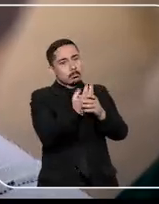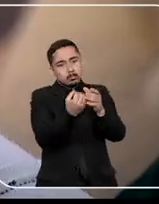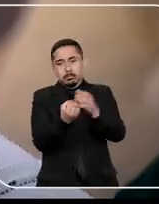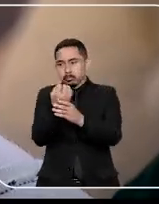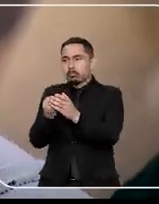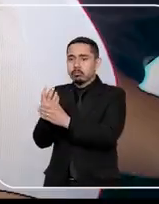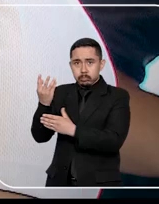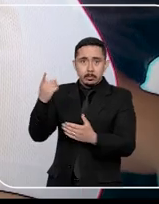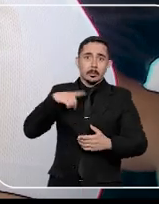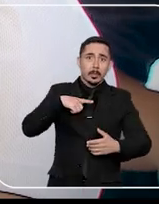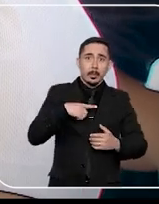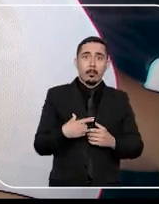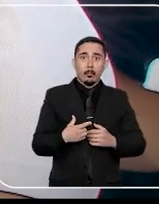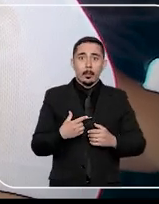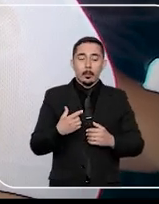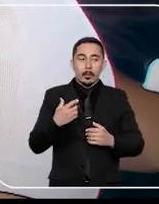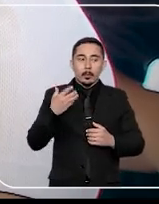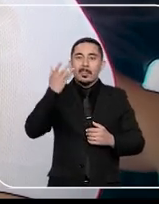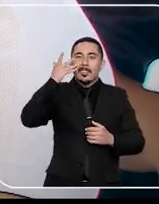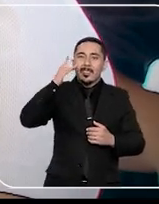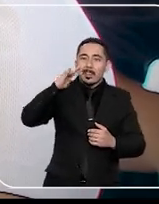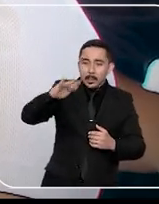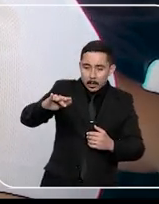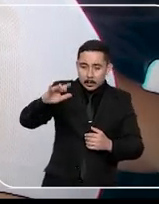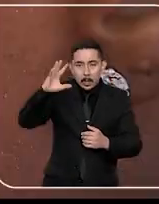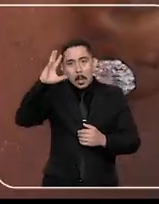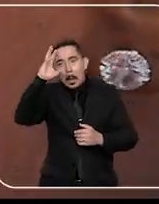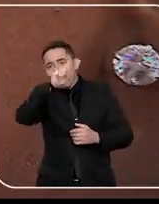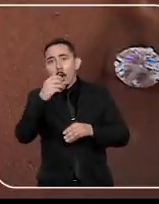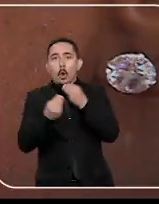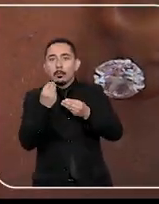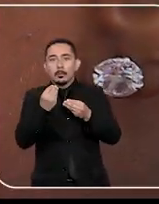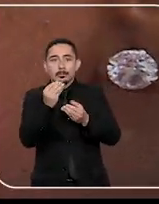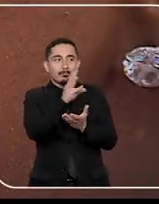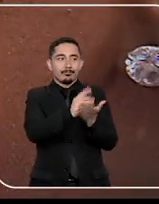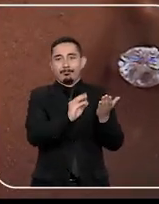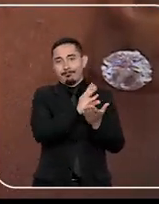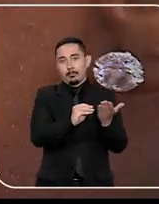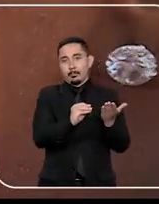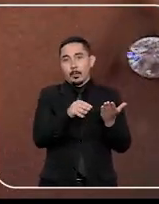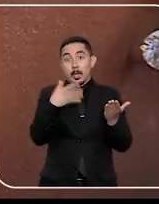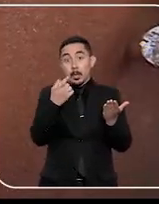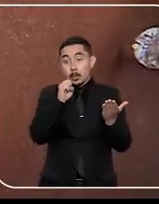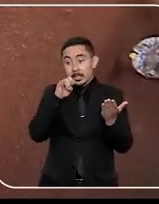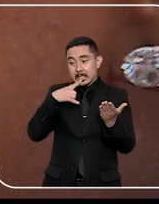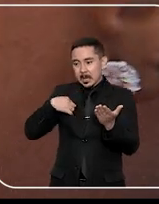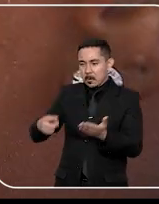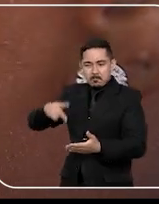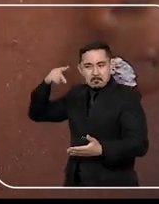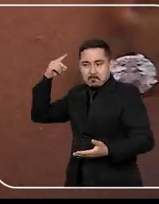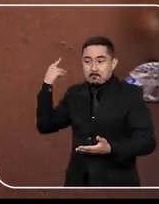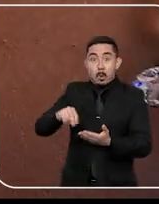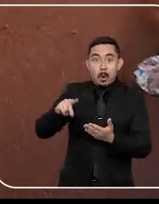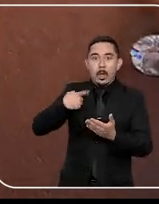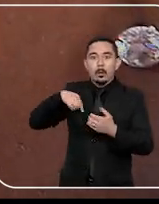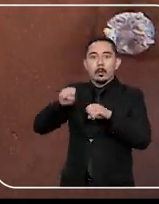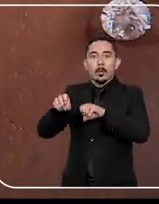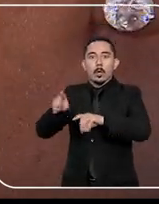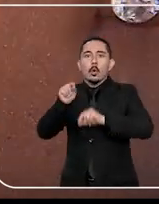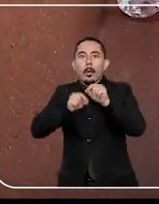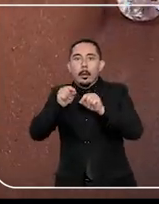em geração. As crianças aprendem copiando. Se eu bato nela, o que eu estou ensinando para